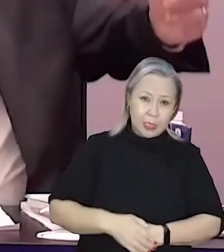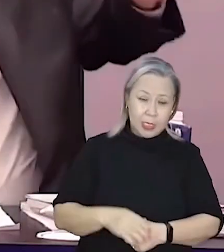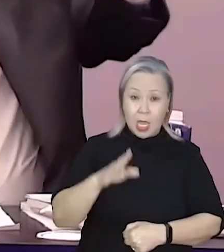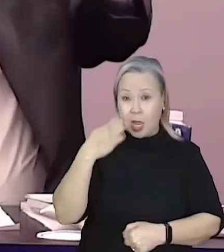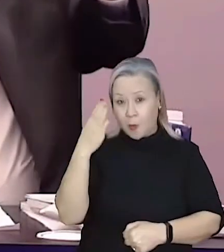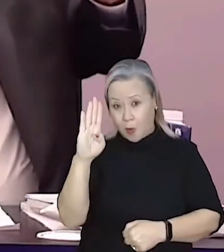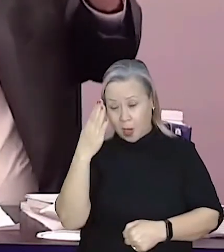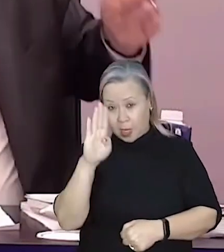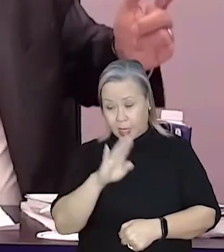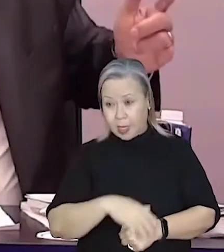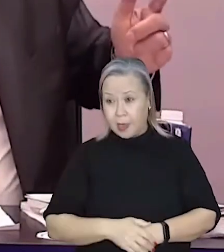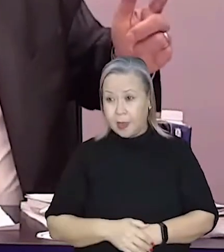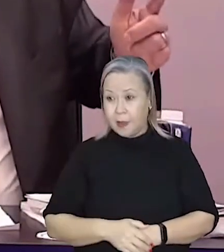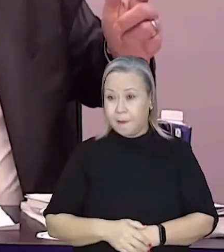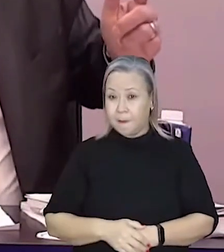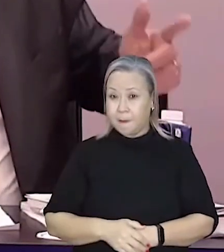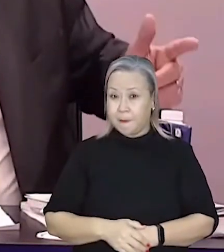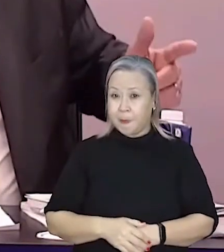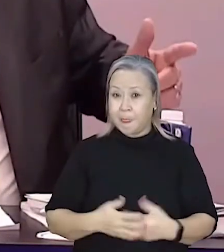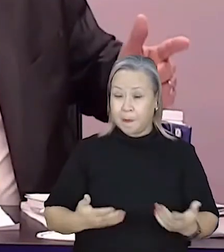Bolívia,